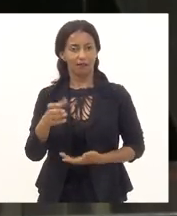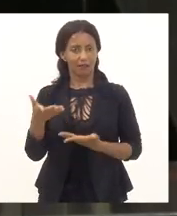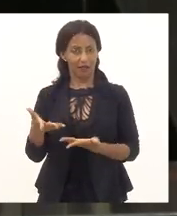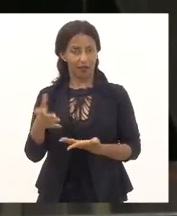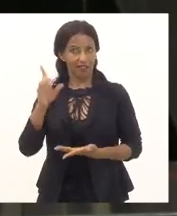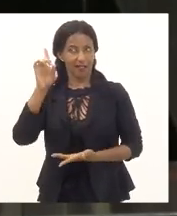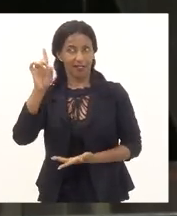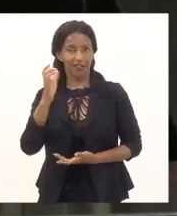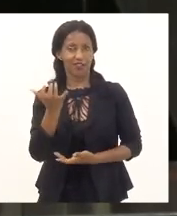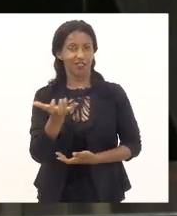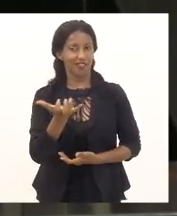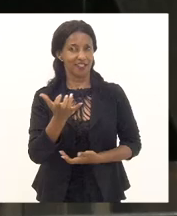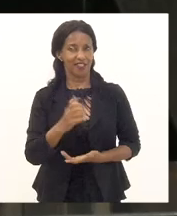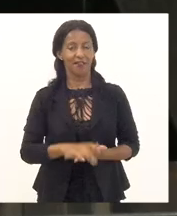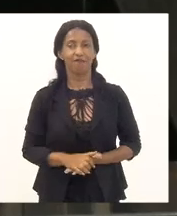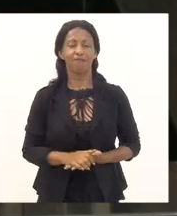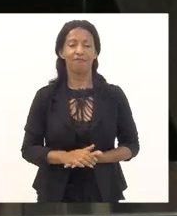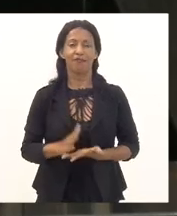Deus quiser, daqui